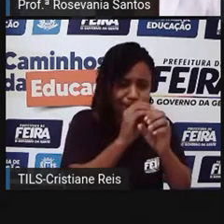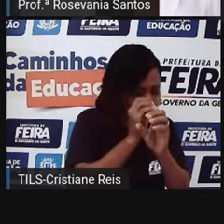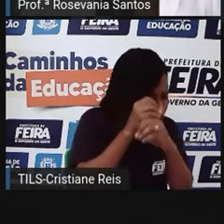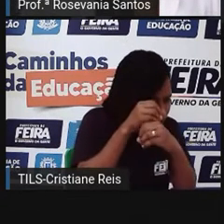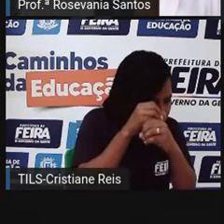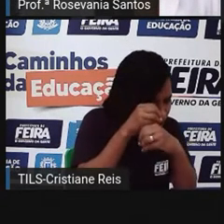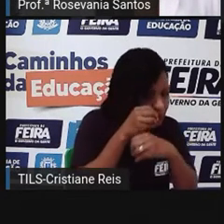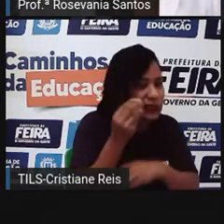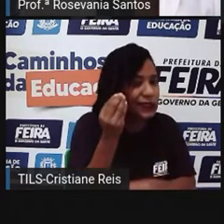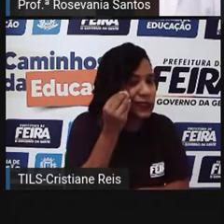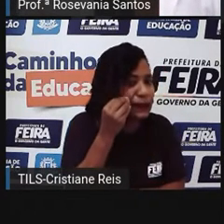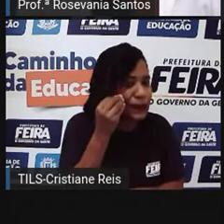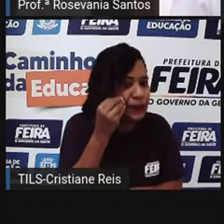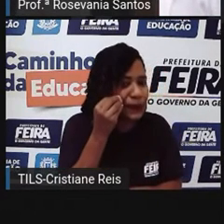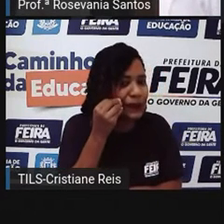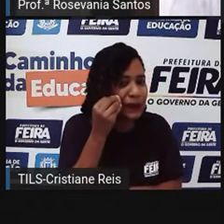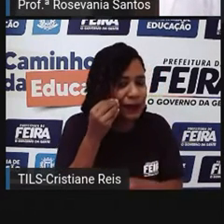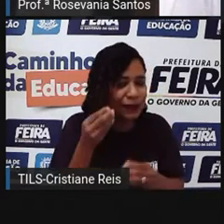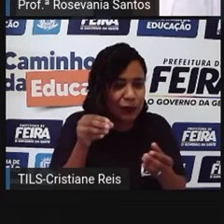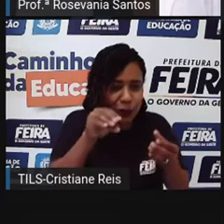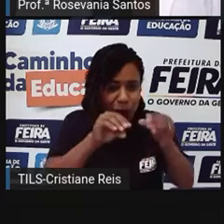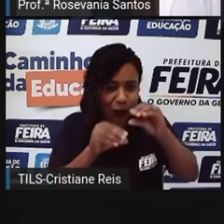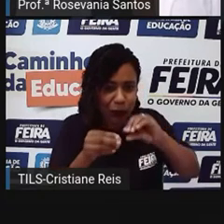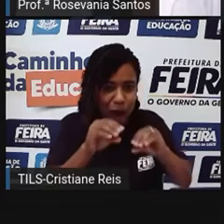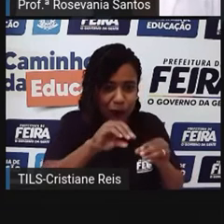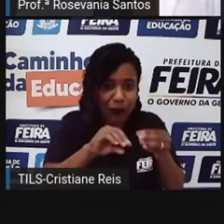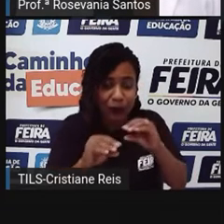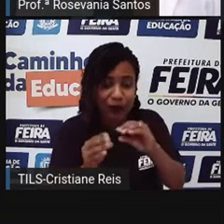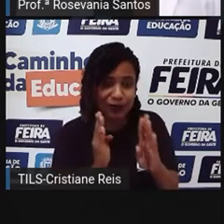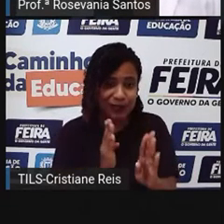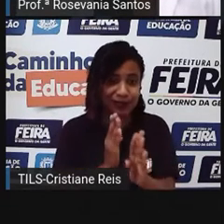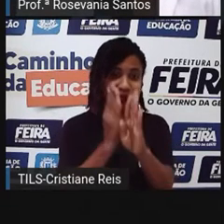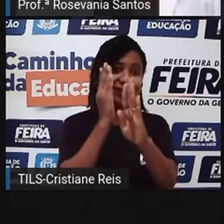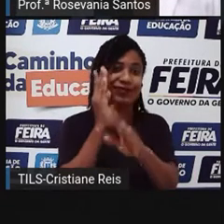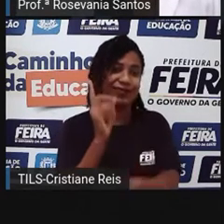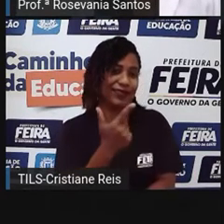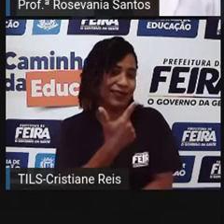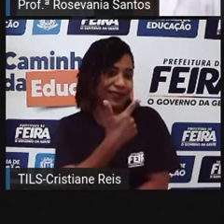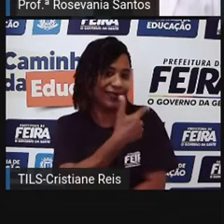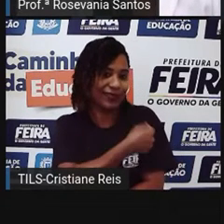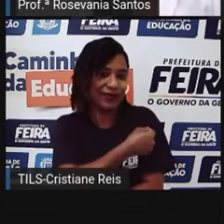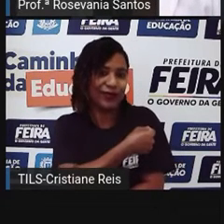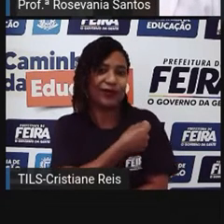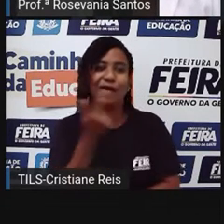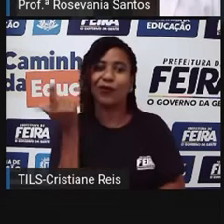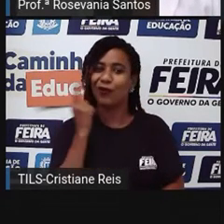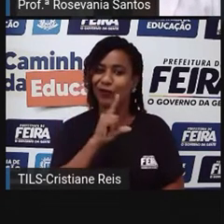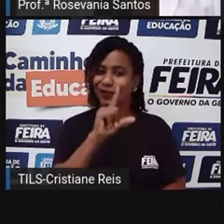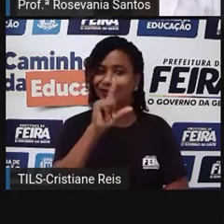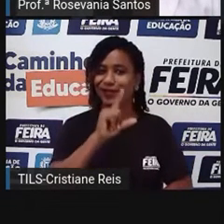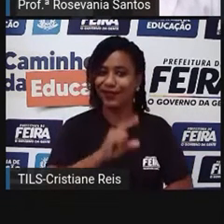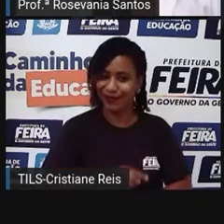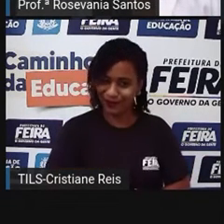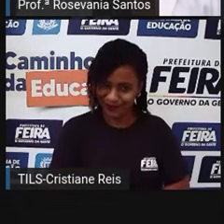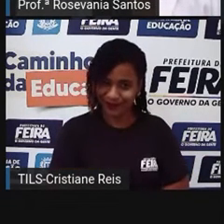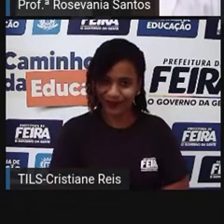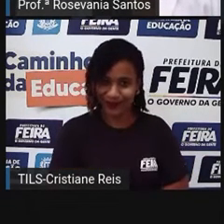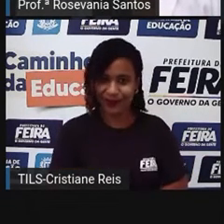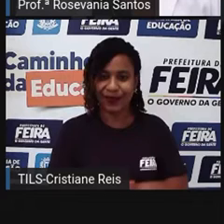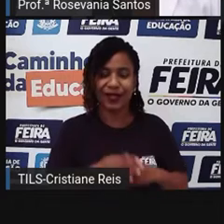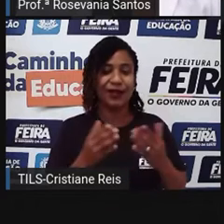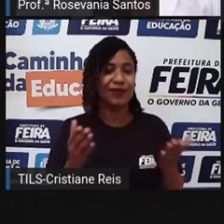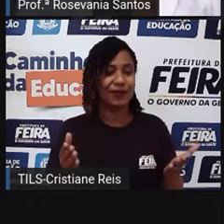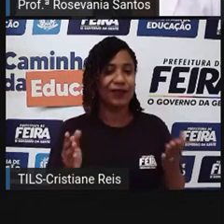teste dessas vacinas e tudo, e ajudou com que essa vacina saísse, né, o mais rapidamente possível. Mas